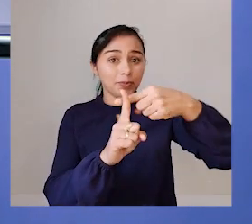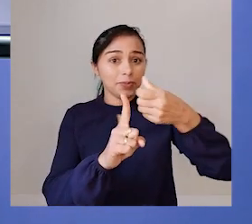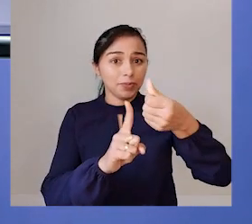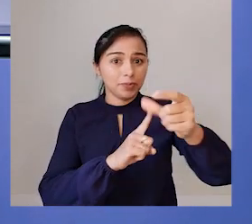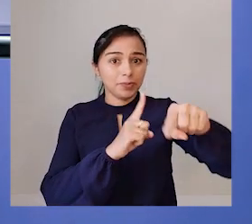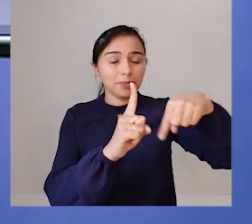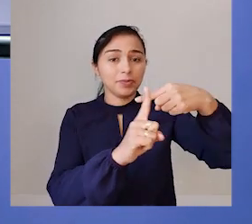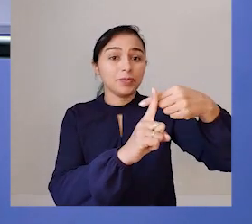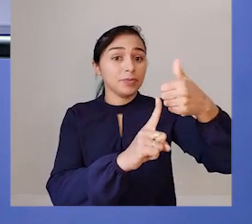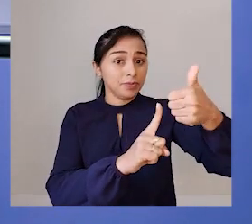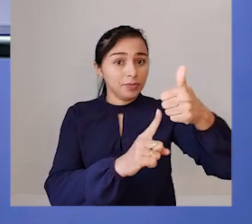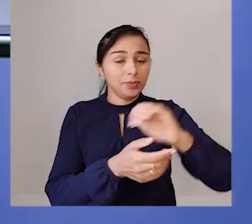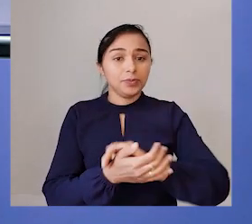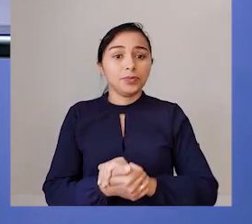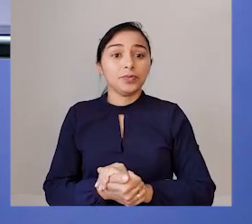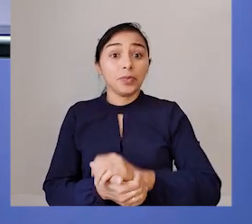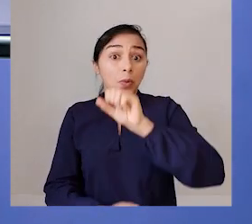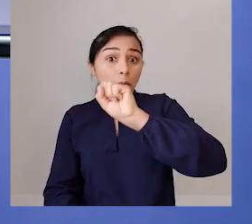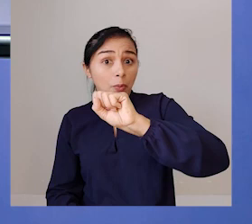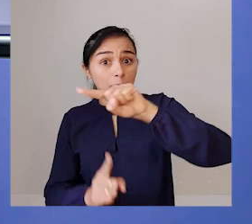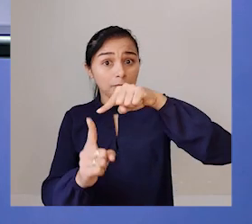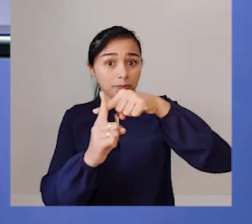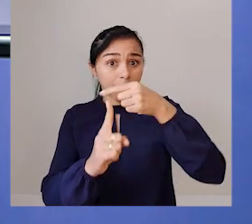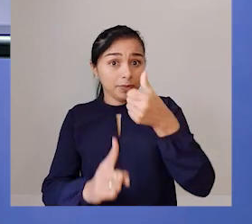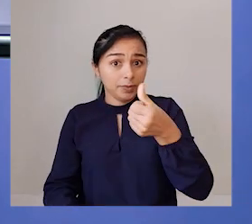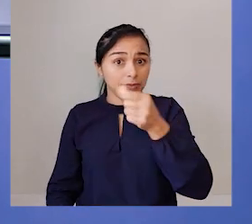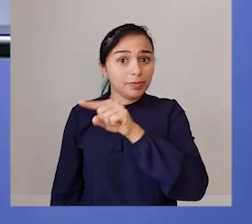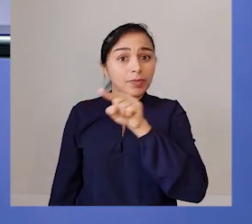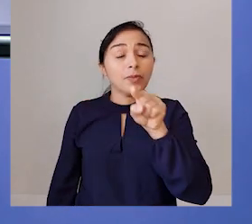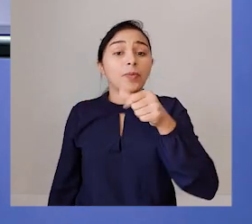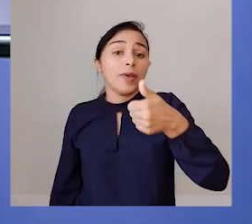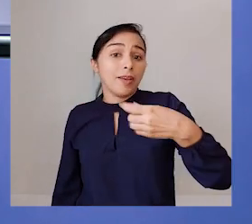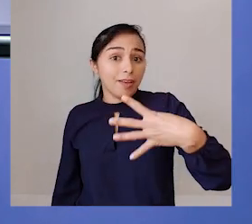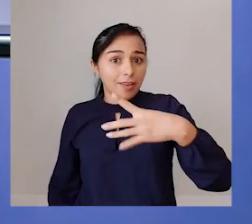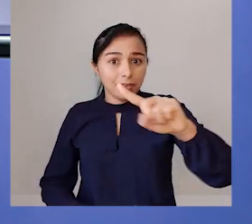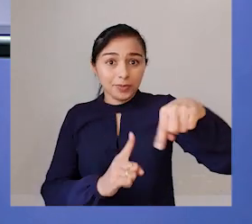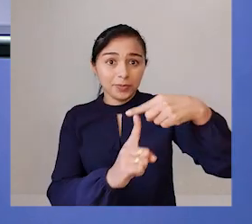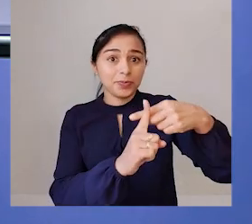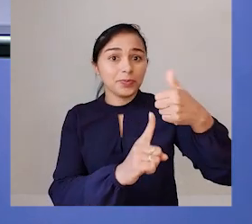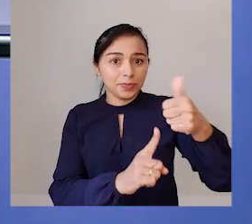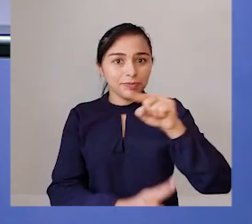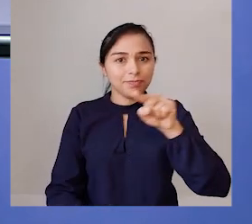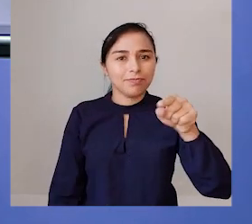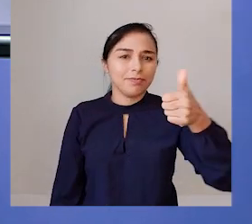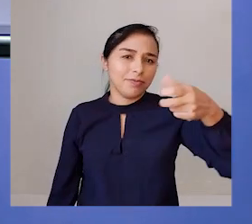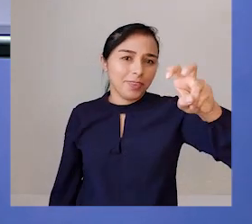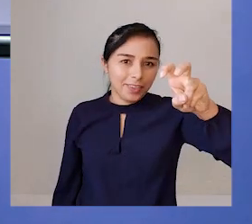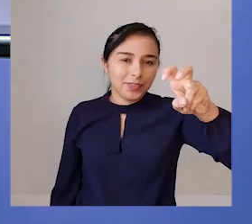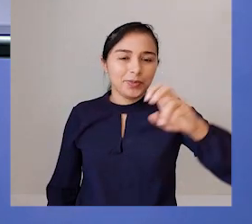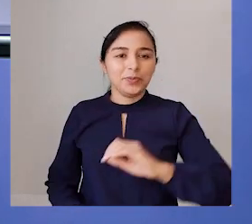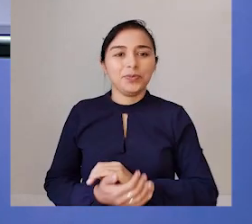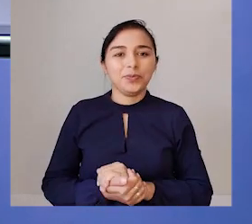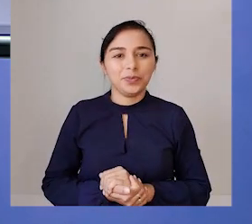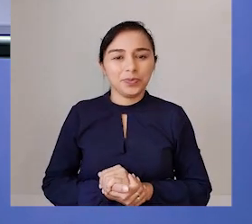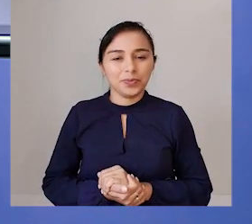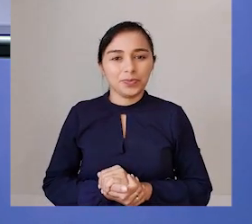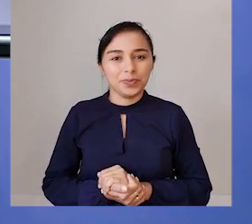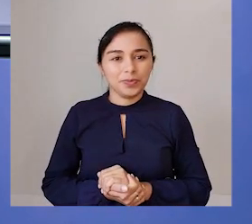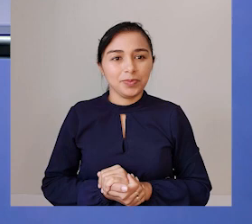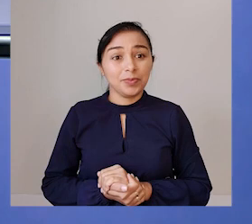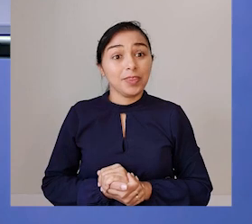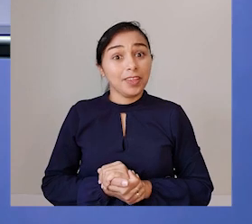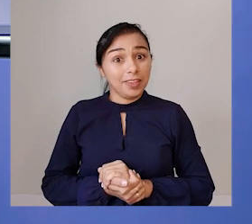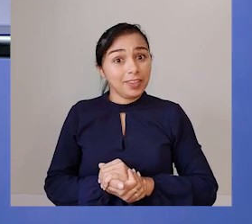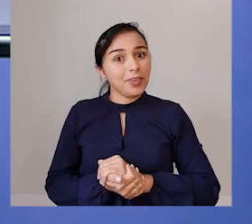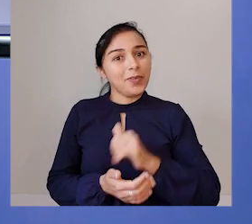1. 8 mais 6 vai dar 14. 14 mais 1, 15. Nesse caso,